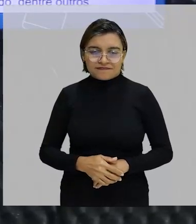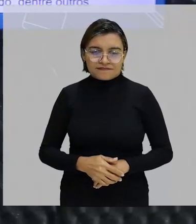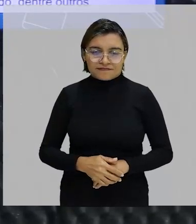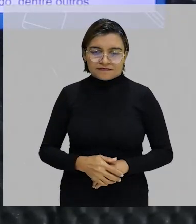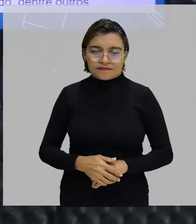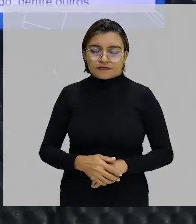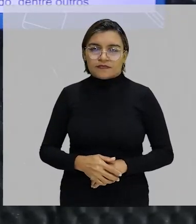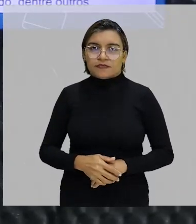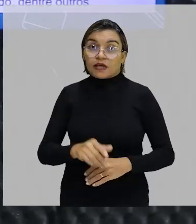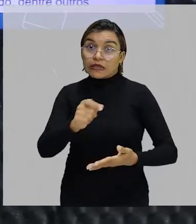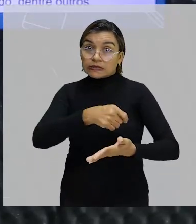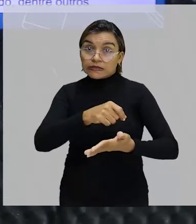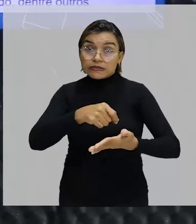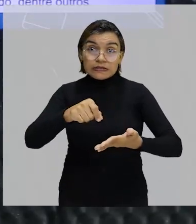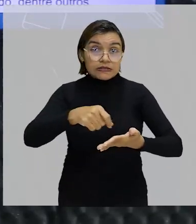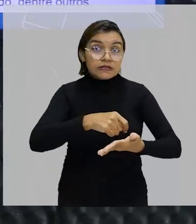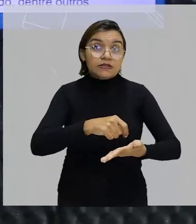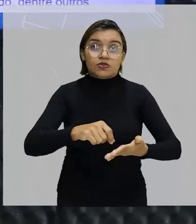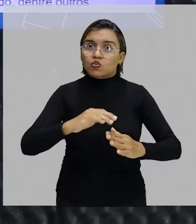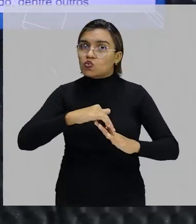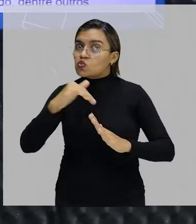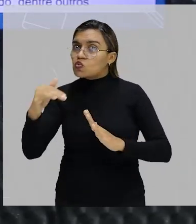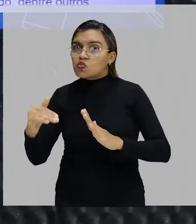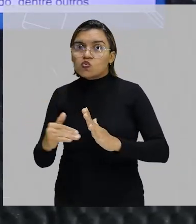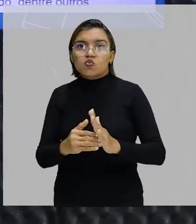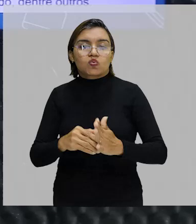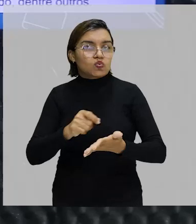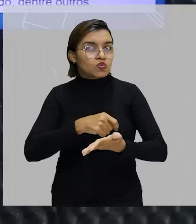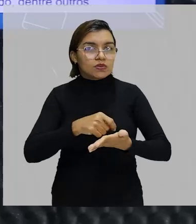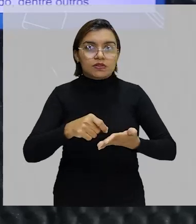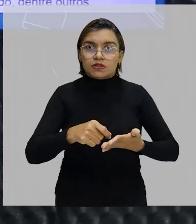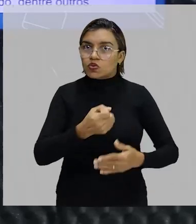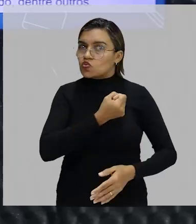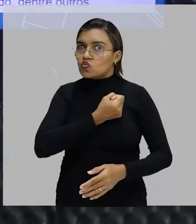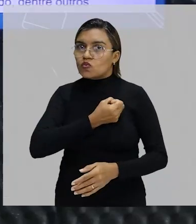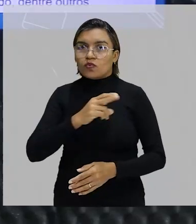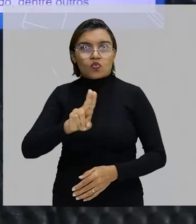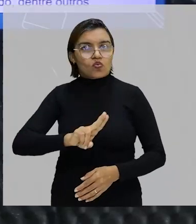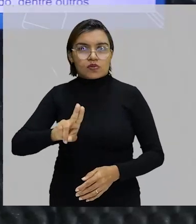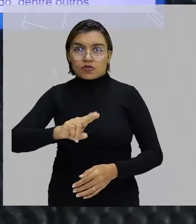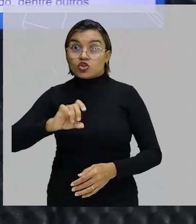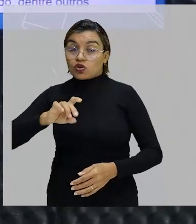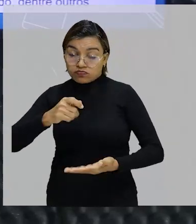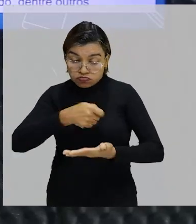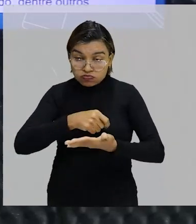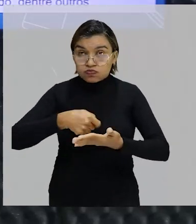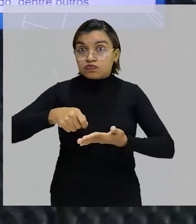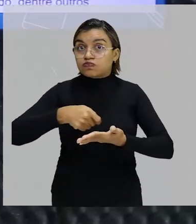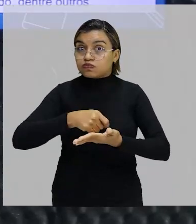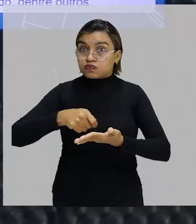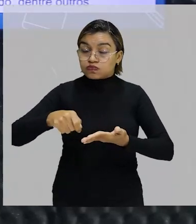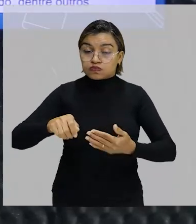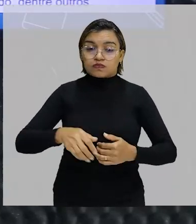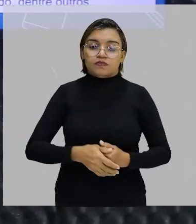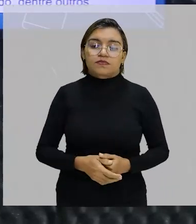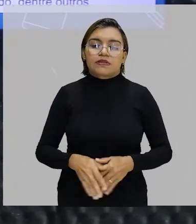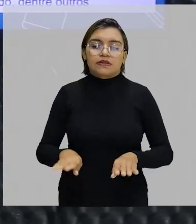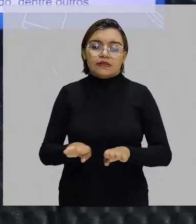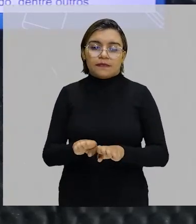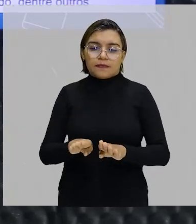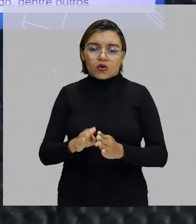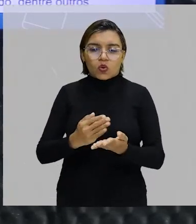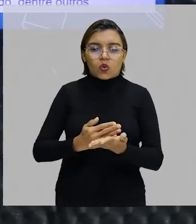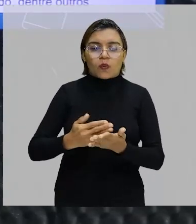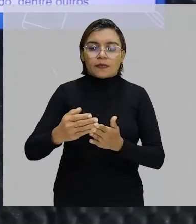por extenso, não é colocado em número, né? É tudo por extenso. Acrescenta-se no começo do